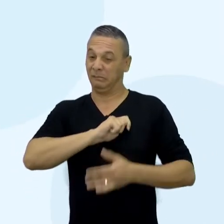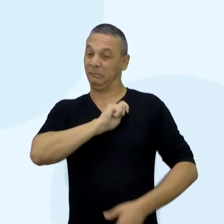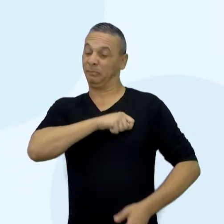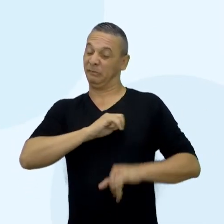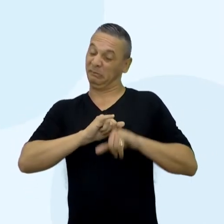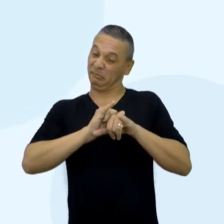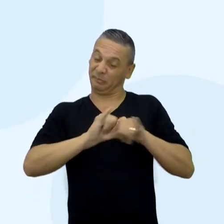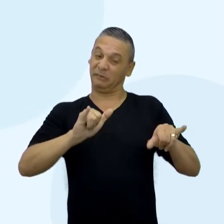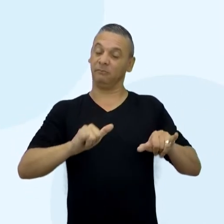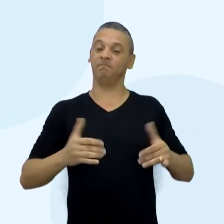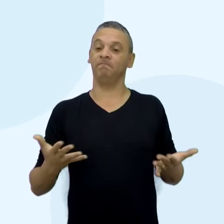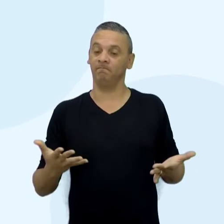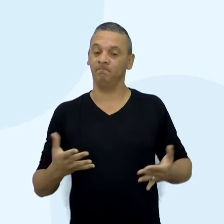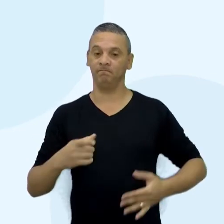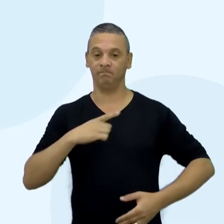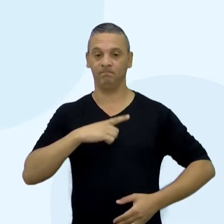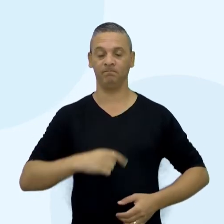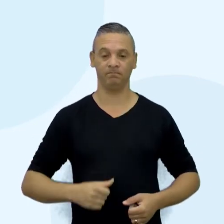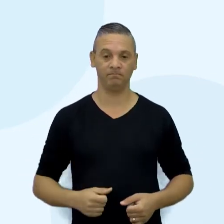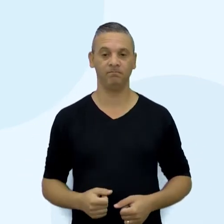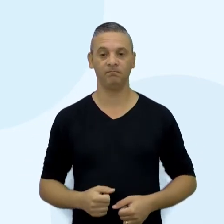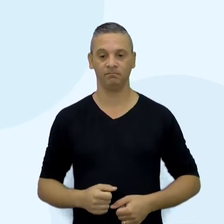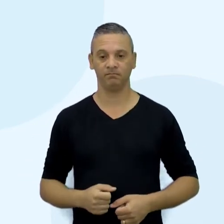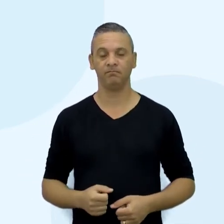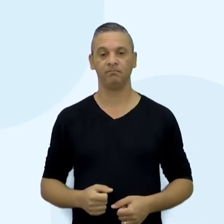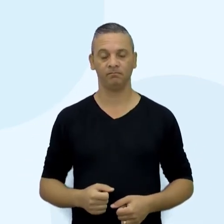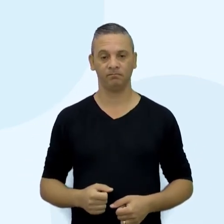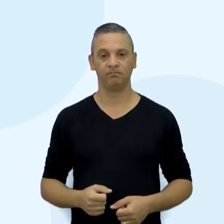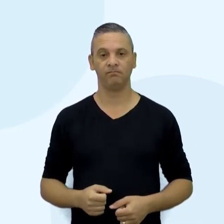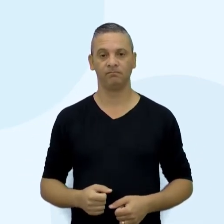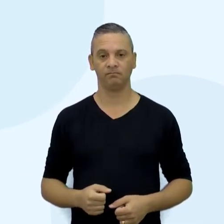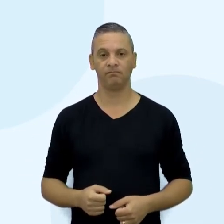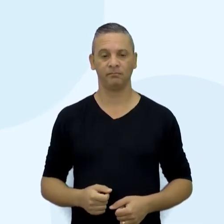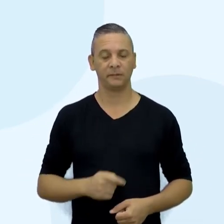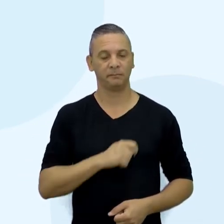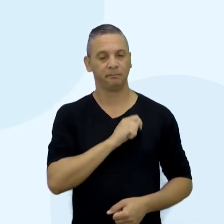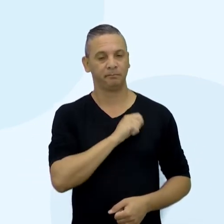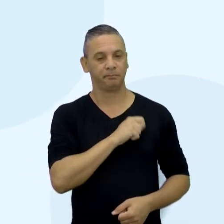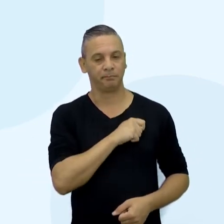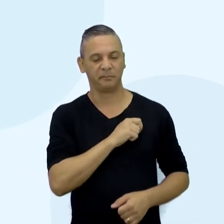para causar. Para causar o pânico, né? Tacar o terror. Né? Malvadeza.